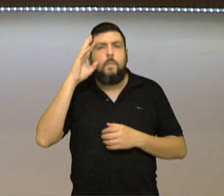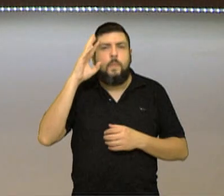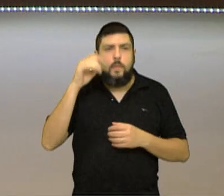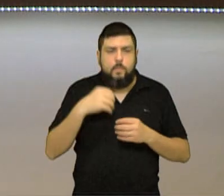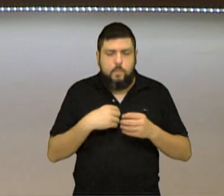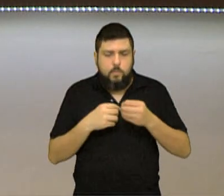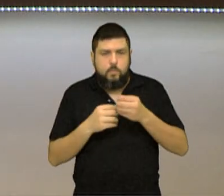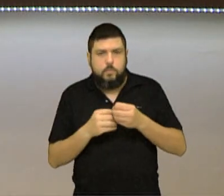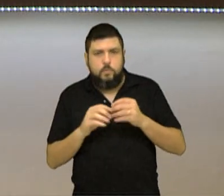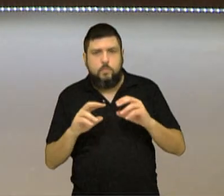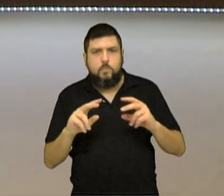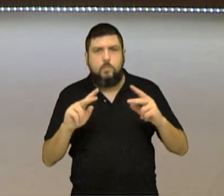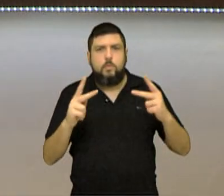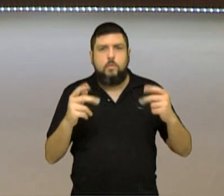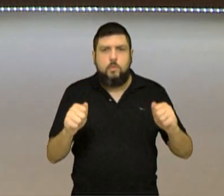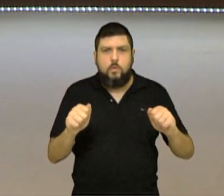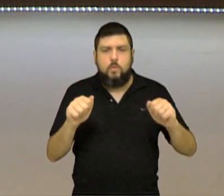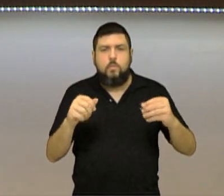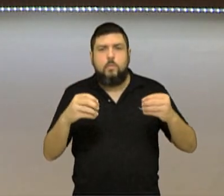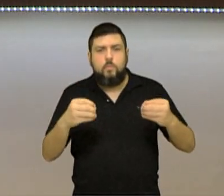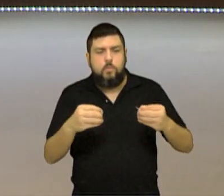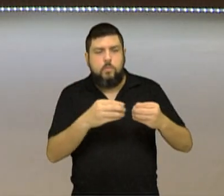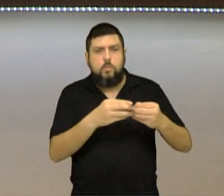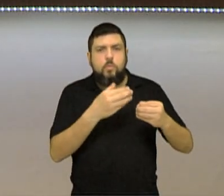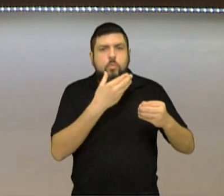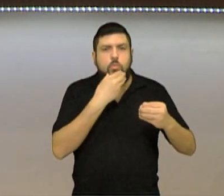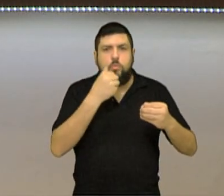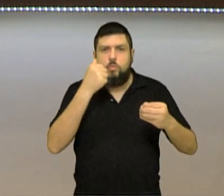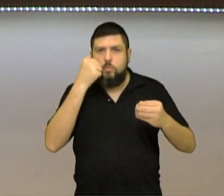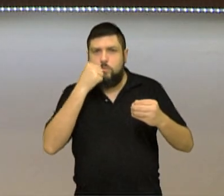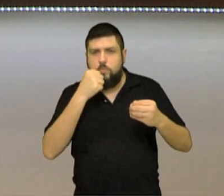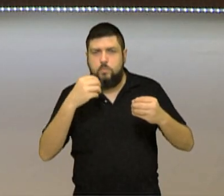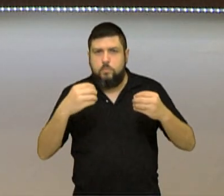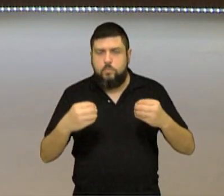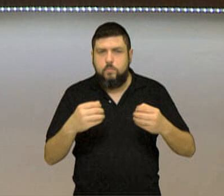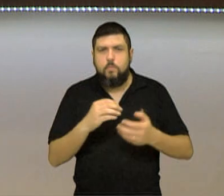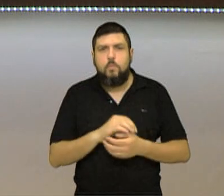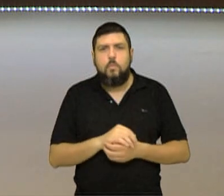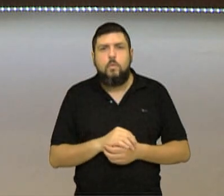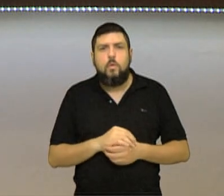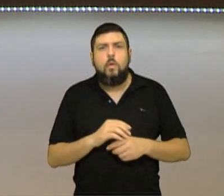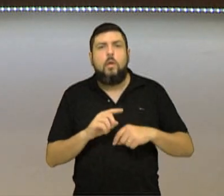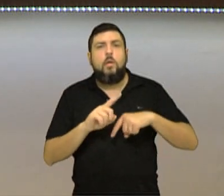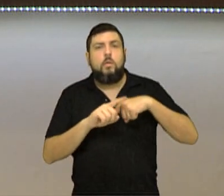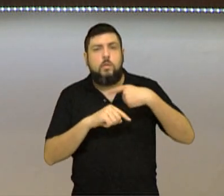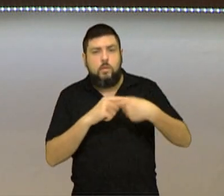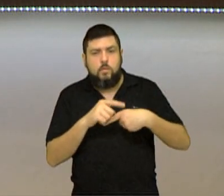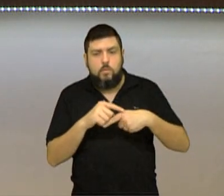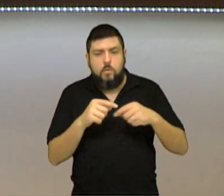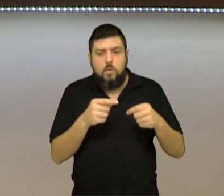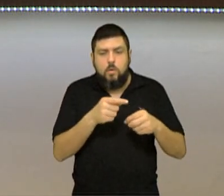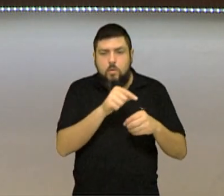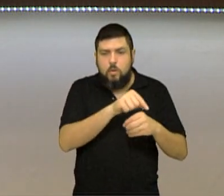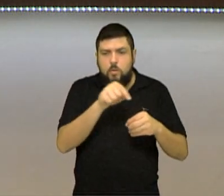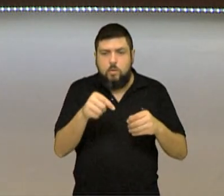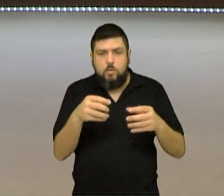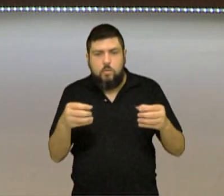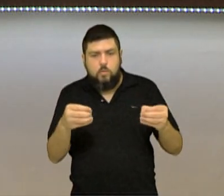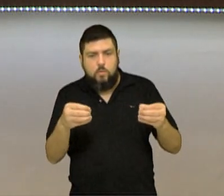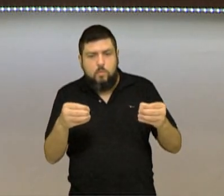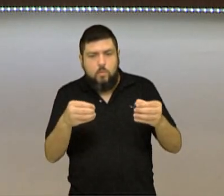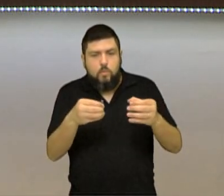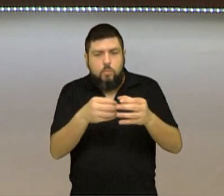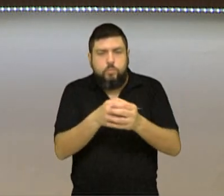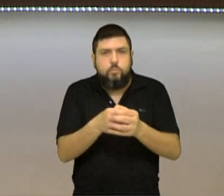haploides masculinas e femininas. Essas duas células aqui, elas vão se unir, reconstituindo o número diploide,